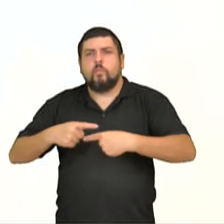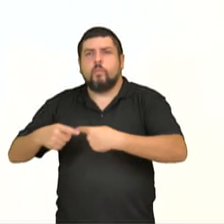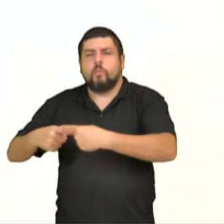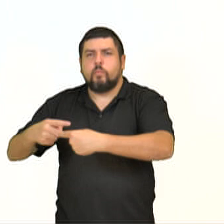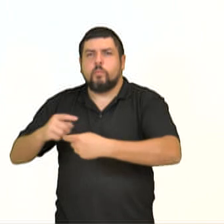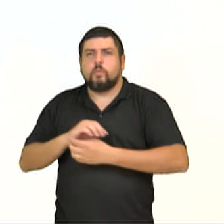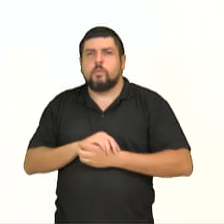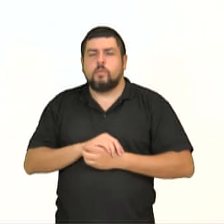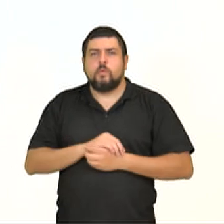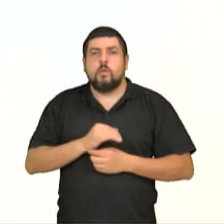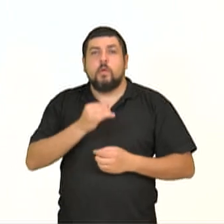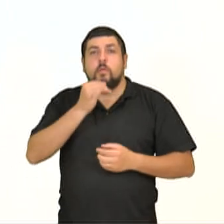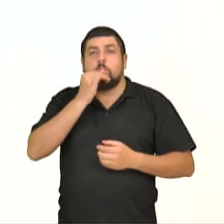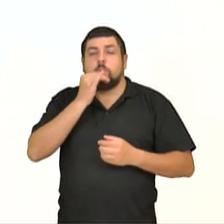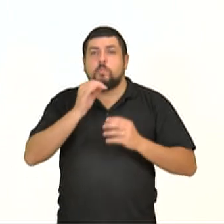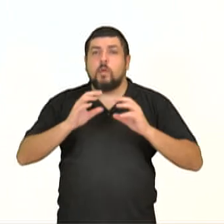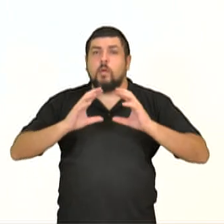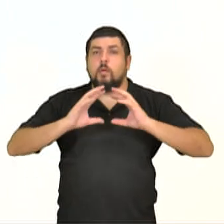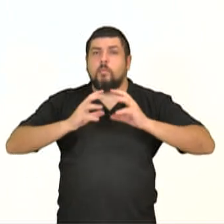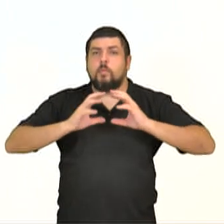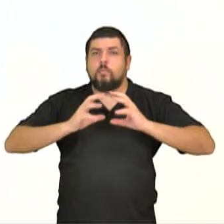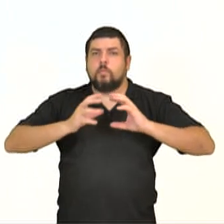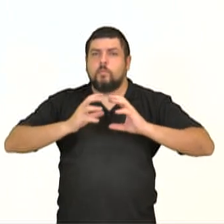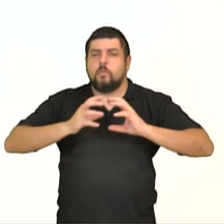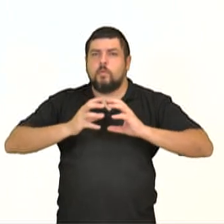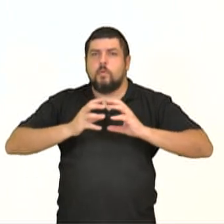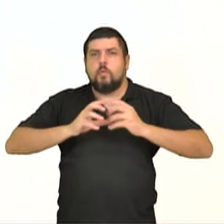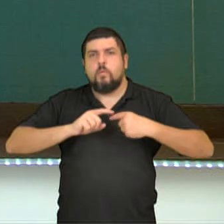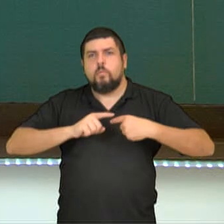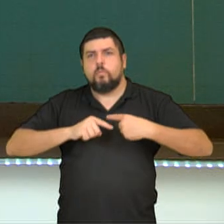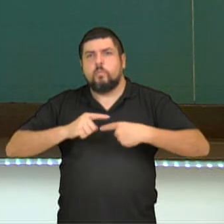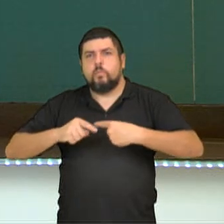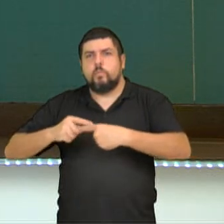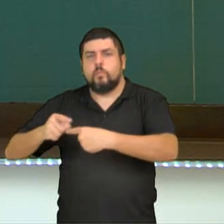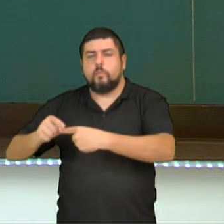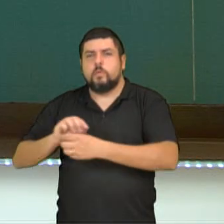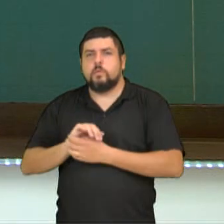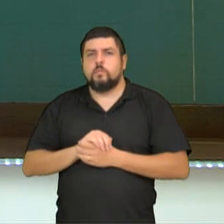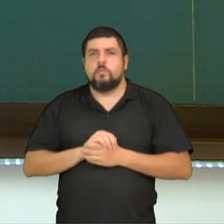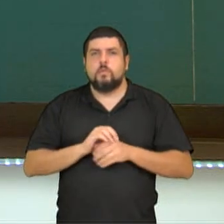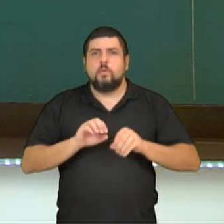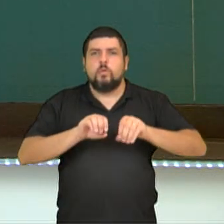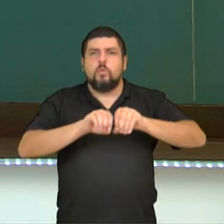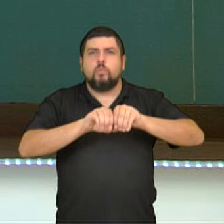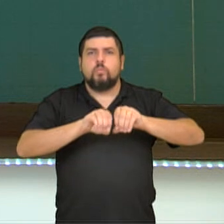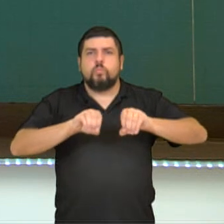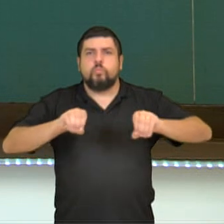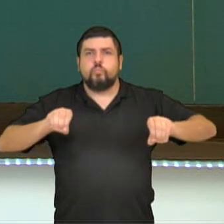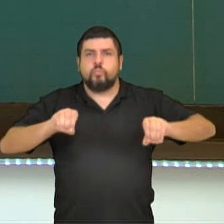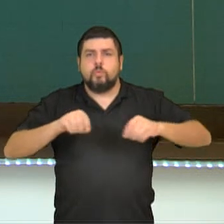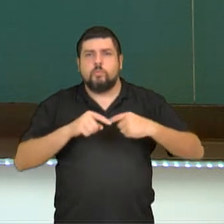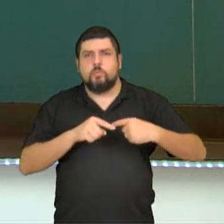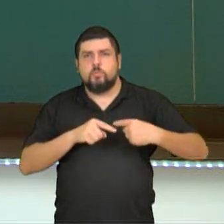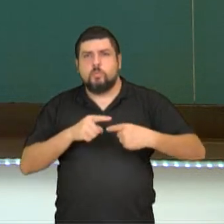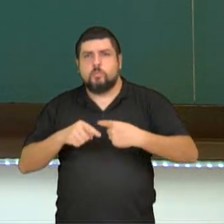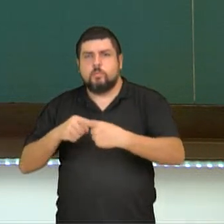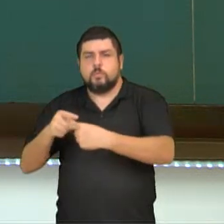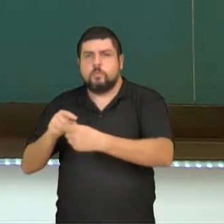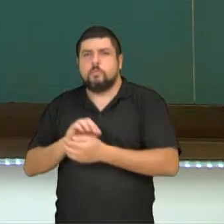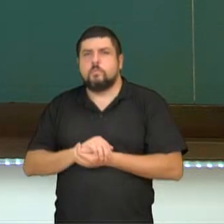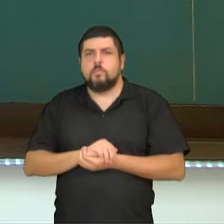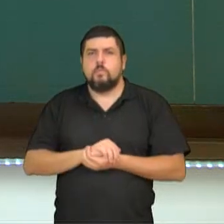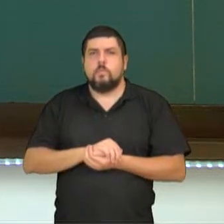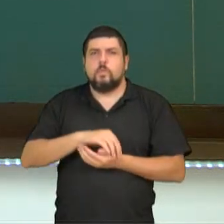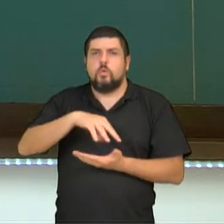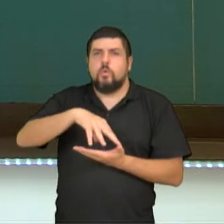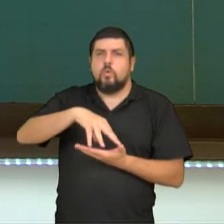Então, ó, esfera é um corpo redondo. O cilindro é um corpo redondo. O cone é um corpo